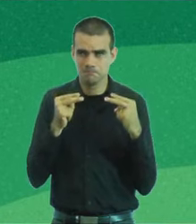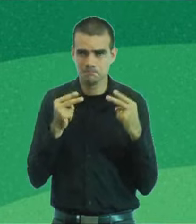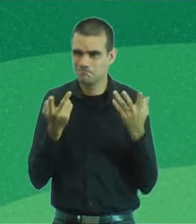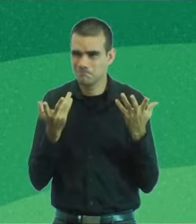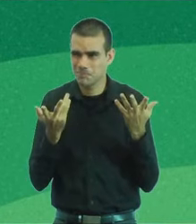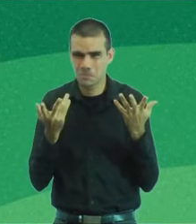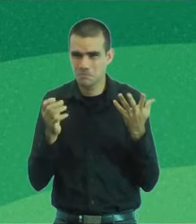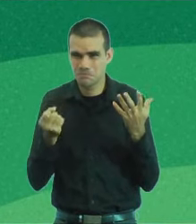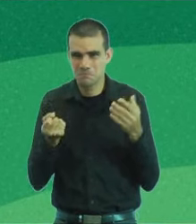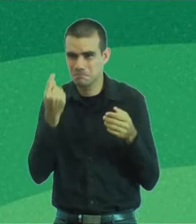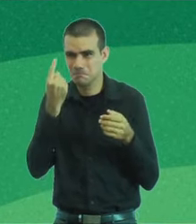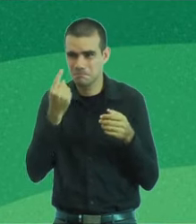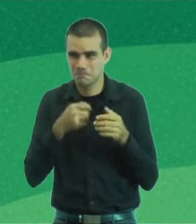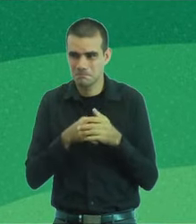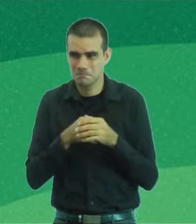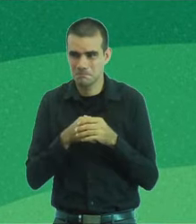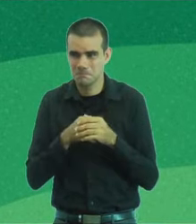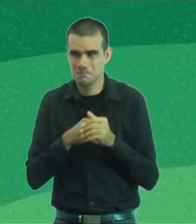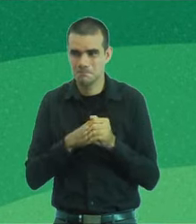bizarras tipo